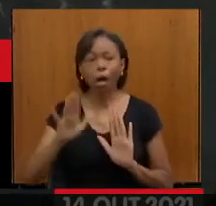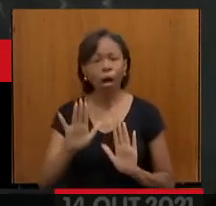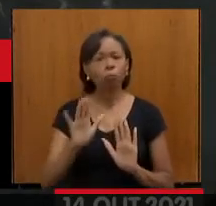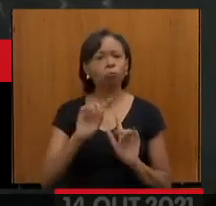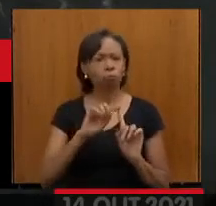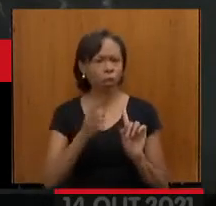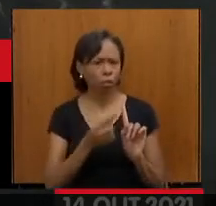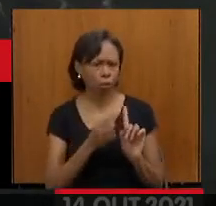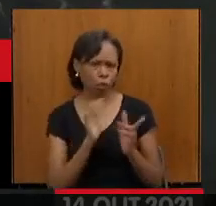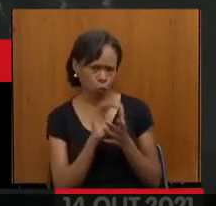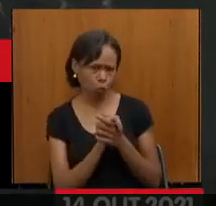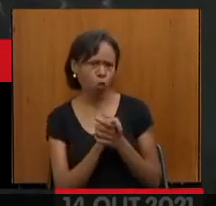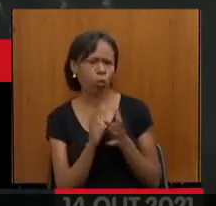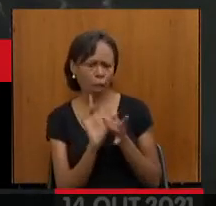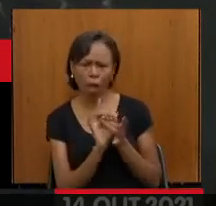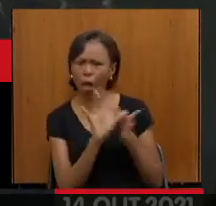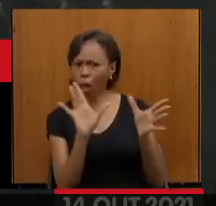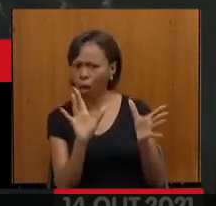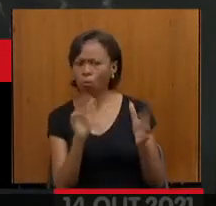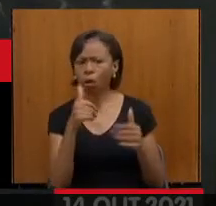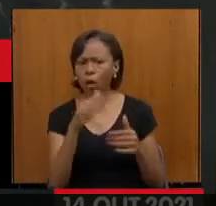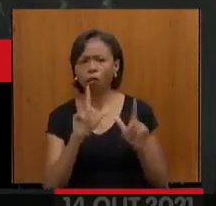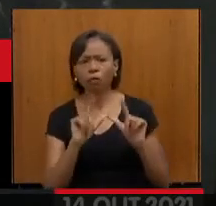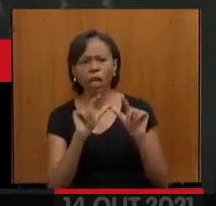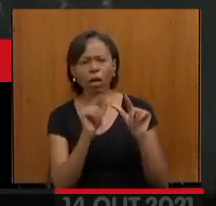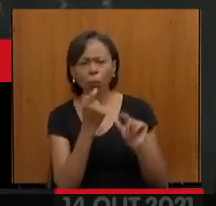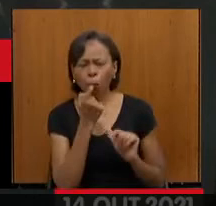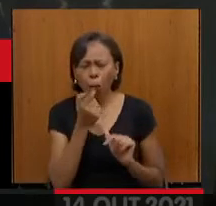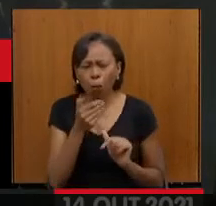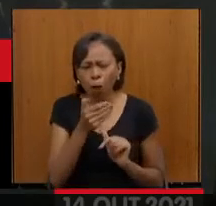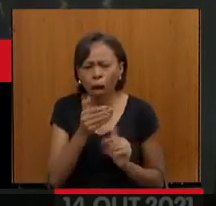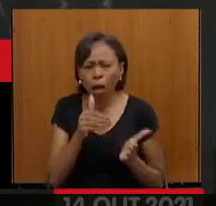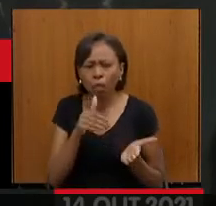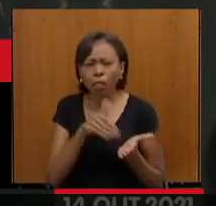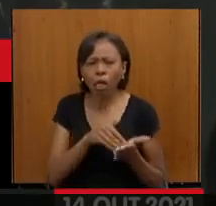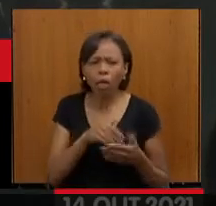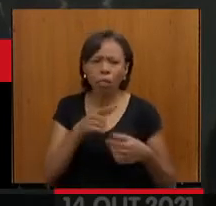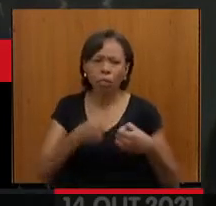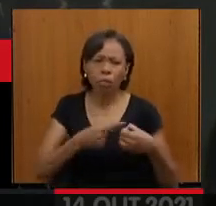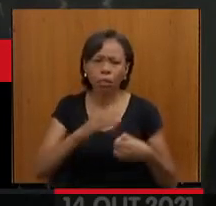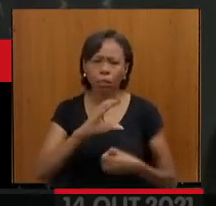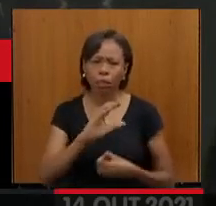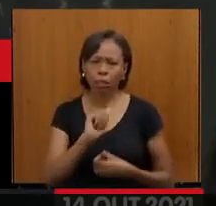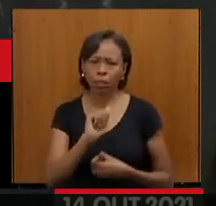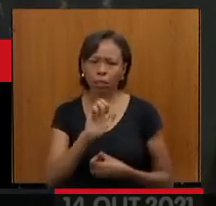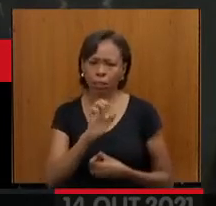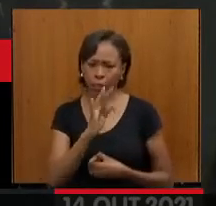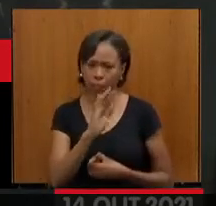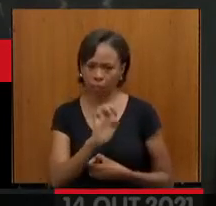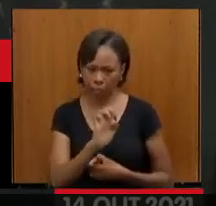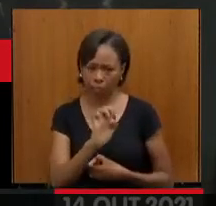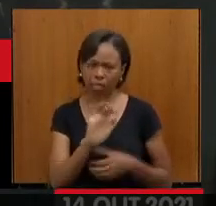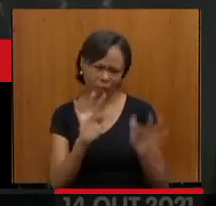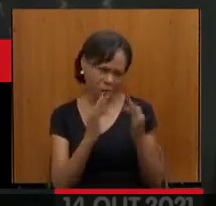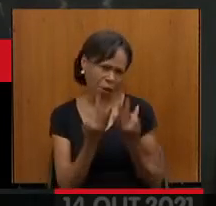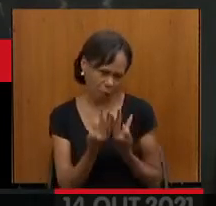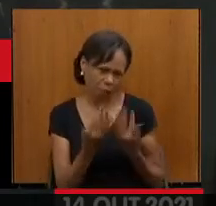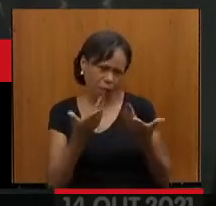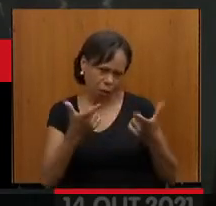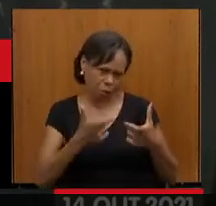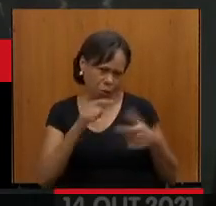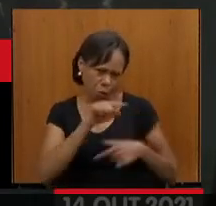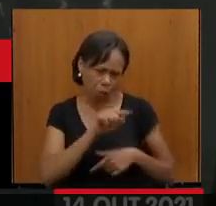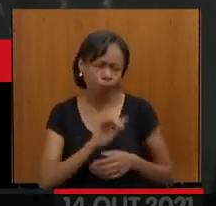curta até Caeté, terra da minha família, onde nós iríamos celebrar o aniversário de uma